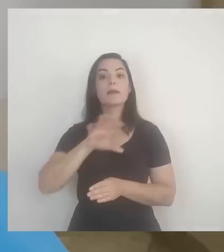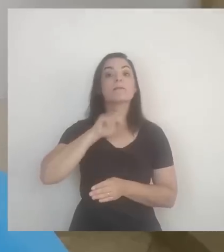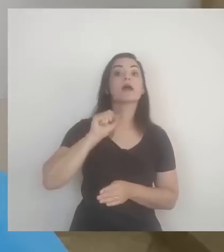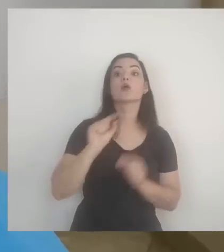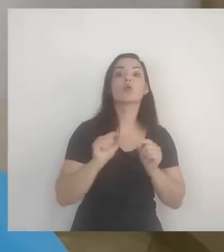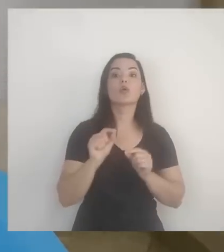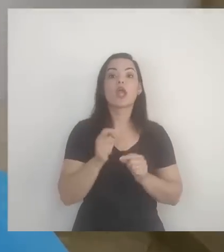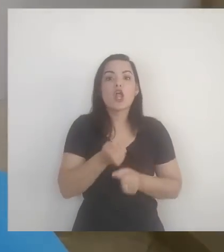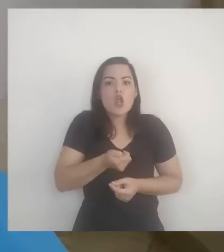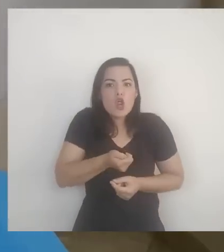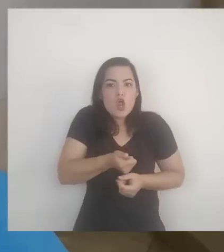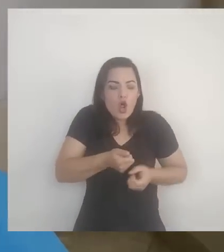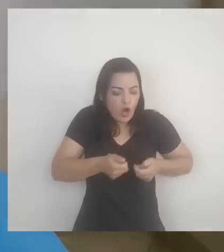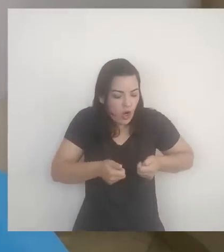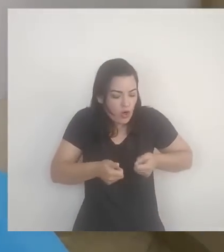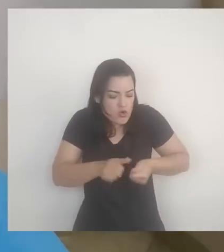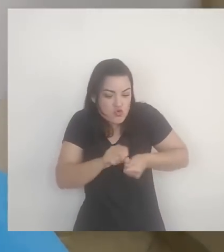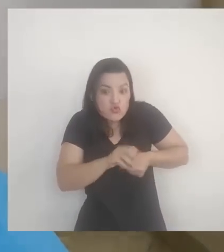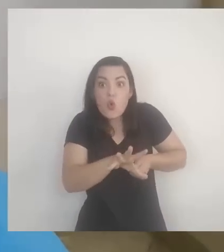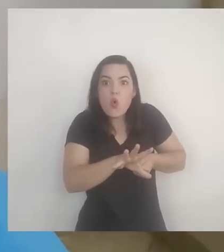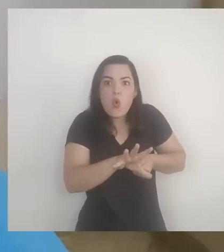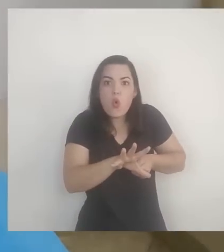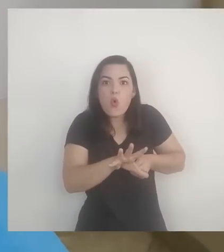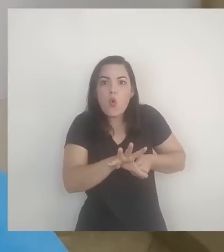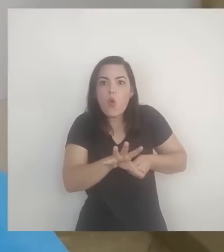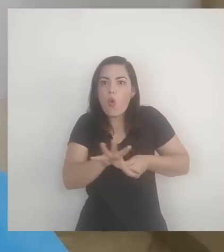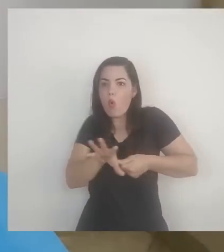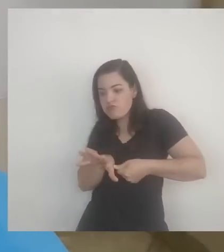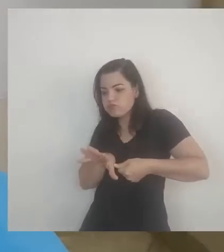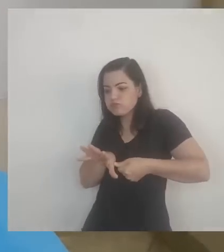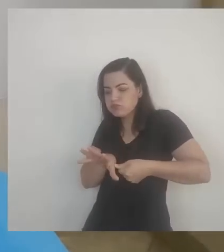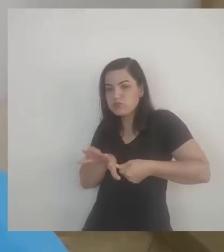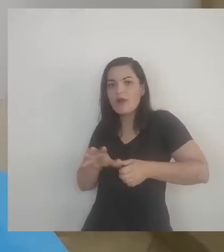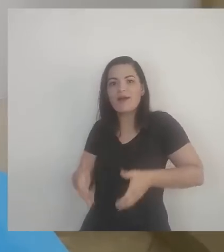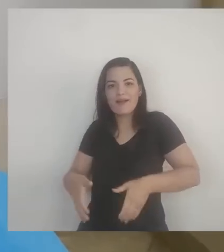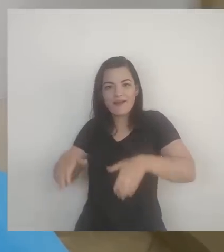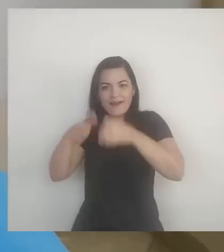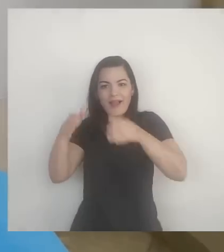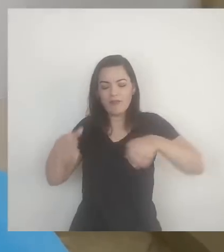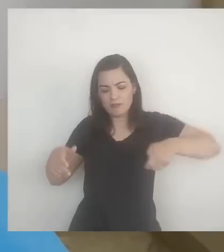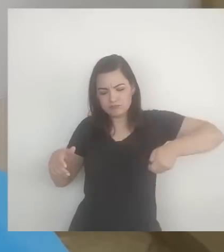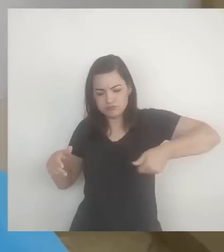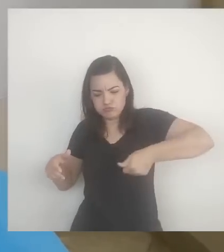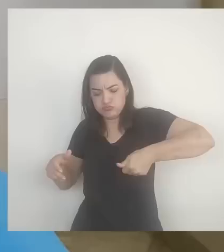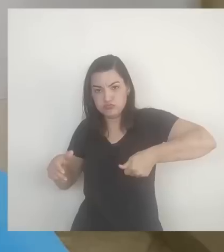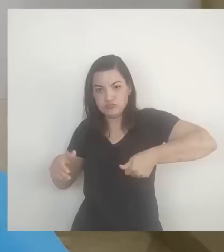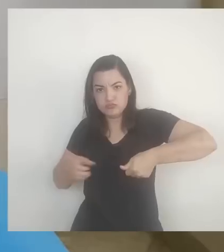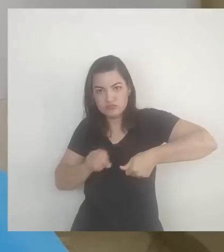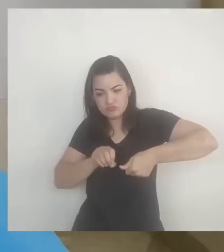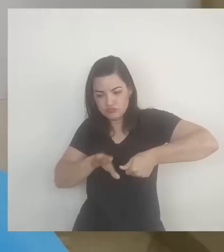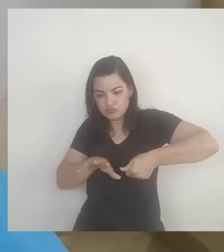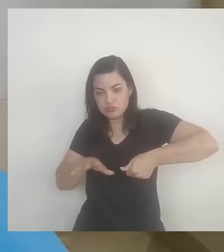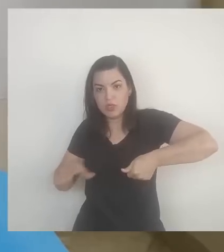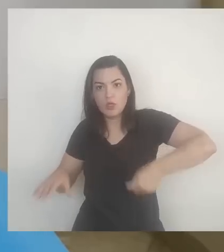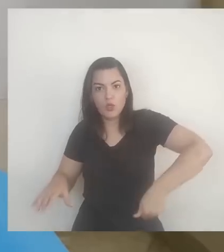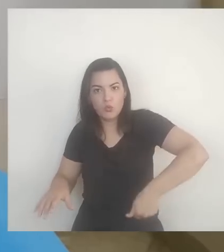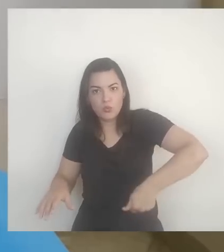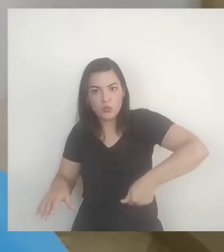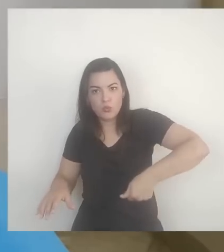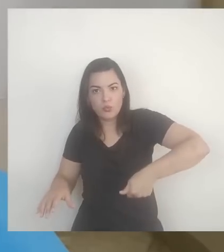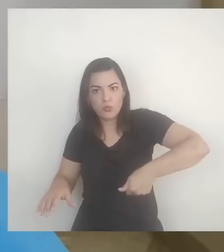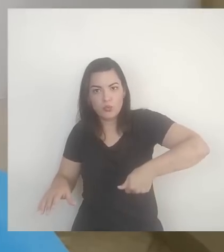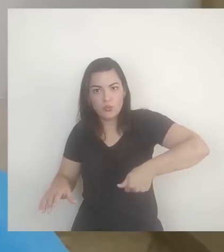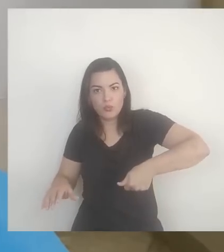pode pegar uma super lanterna com um laser poderoso. Encosta a lanterna aqui na garrafa, segura bem